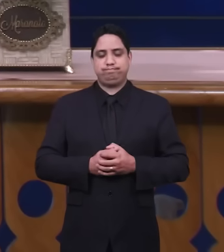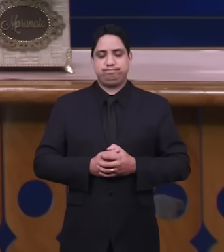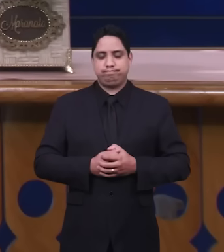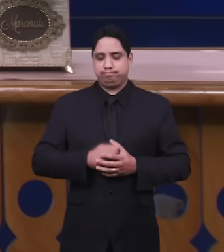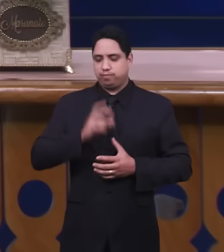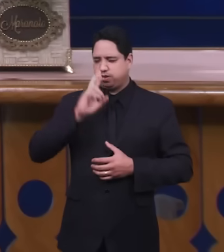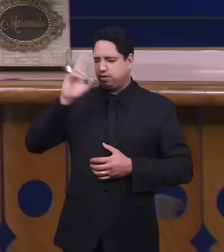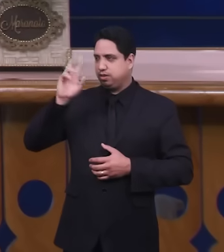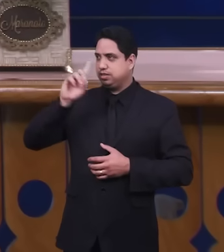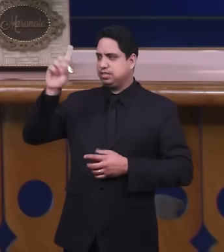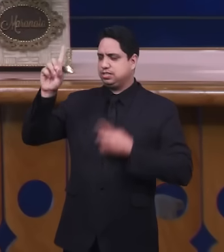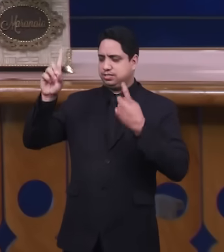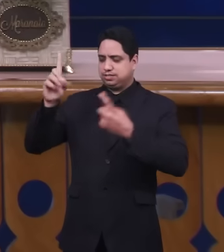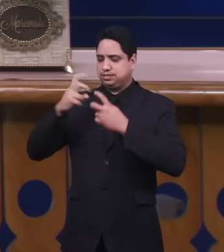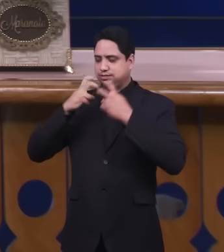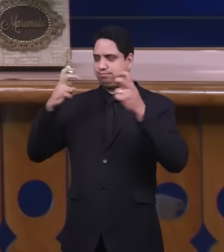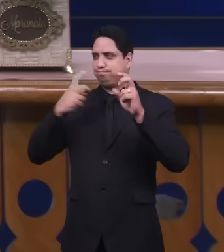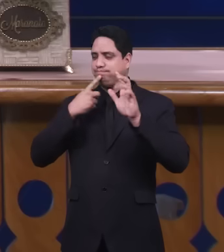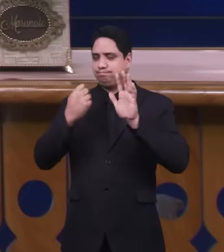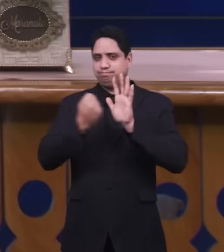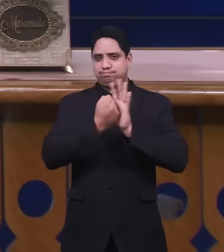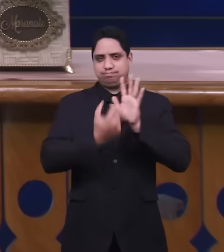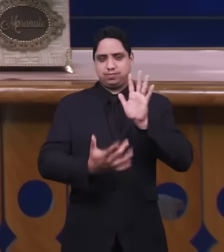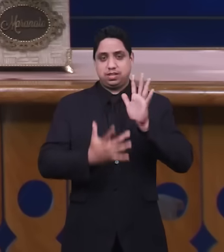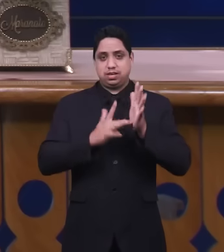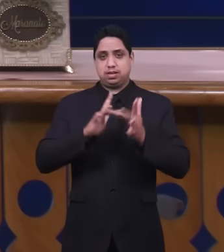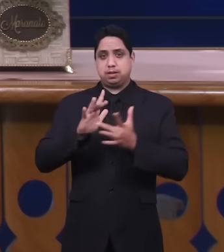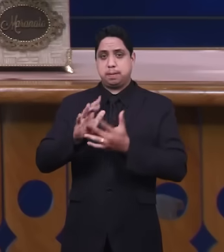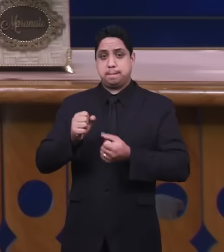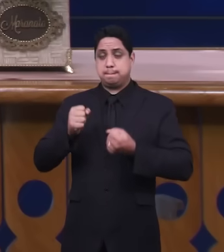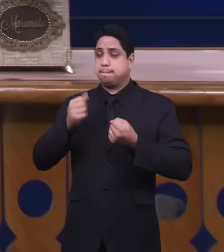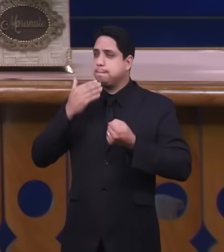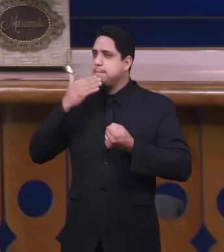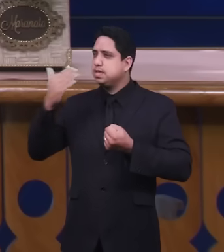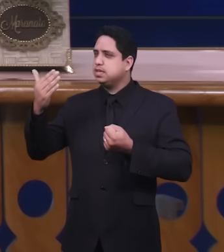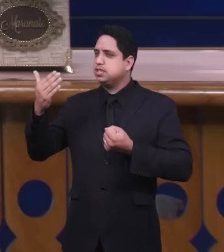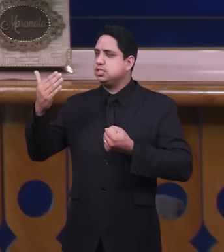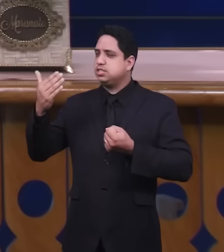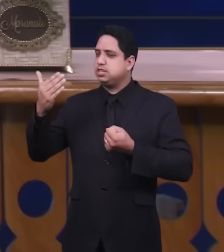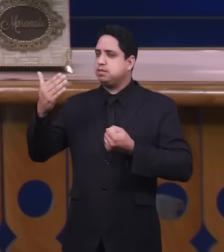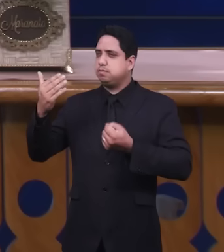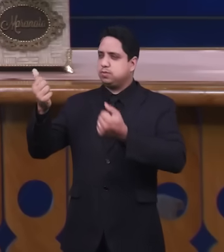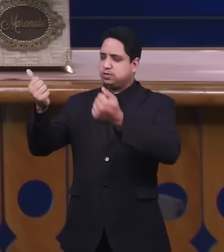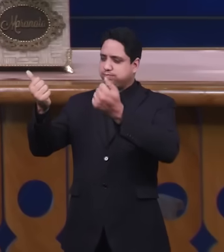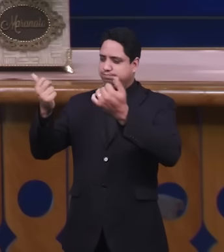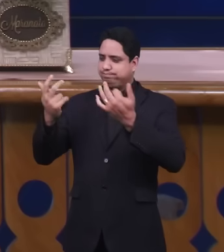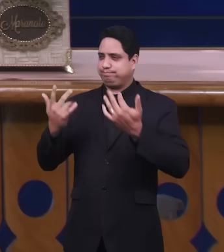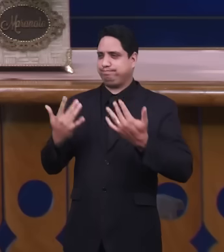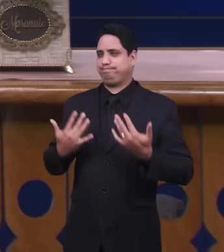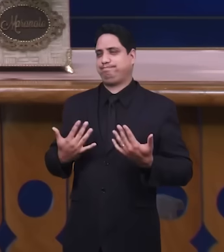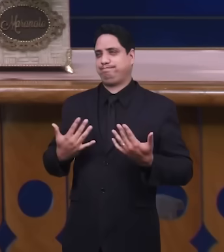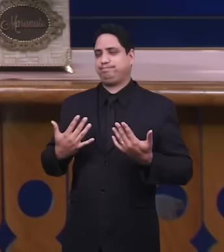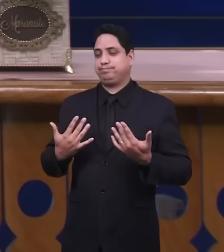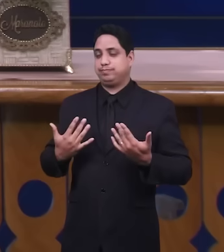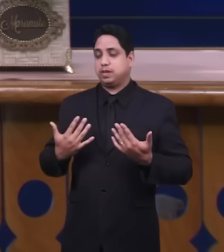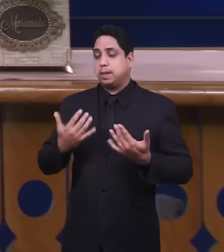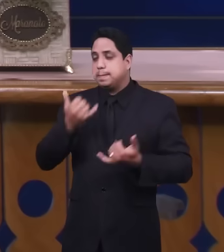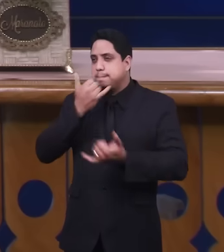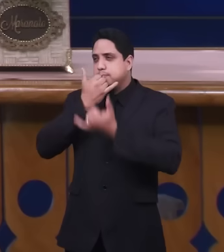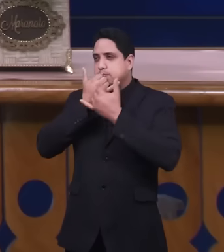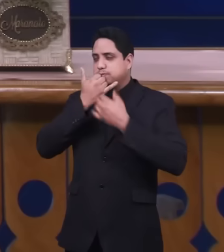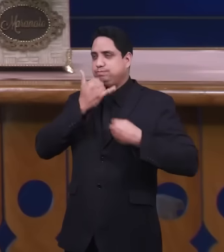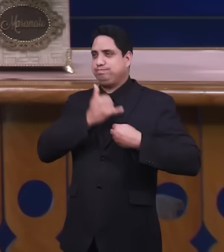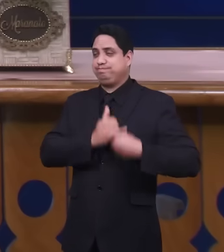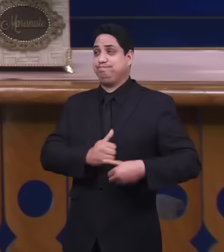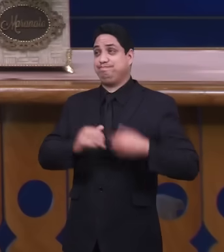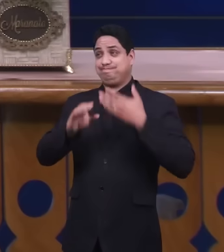Senhor Deus, clamamos pelo poder que há no sangue de Jesus, pedimos a Tua bênção, pedimos, Senhor, o perdão pelos nossos pecados, pedimos o